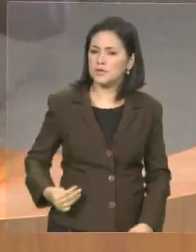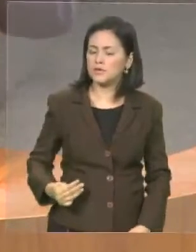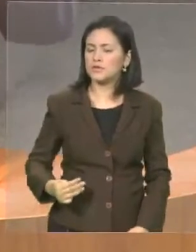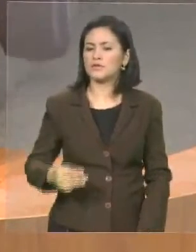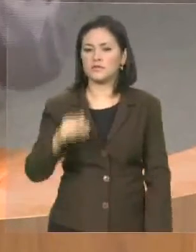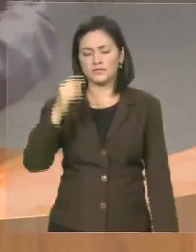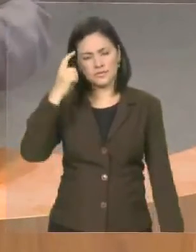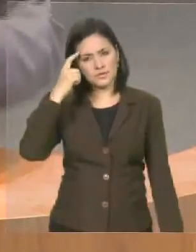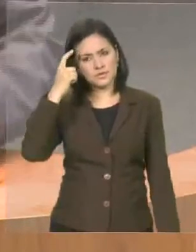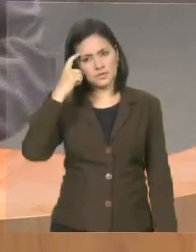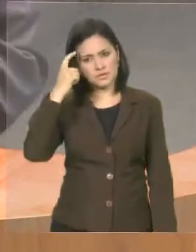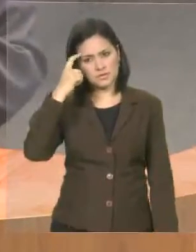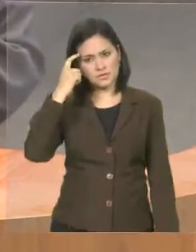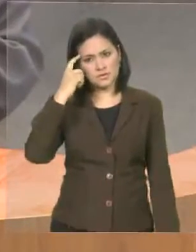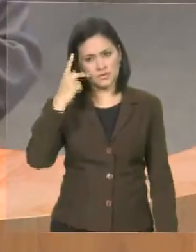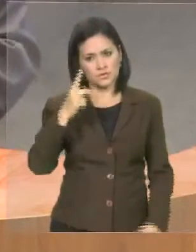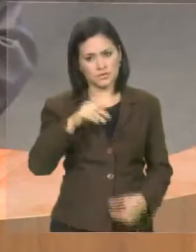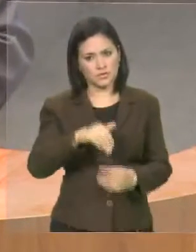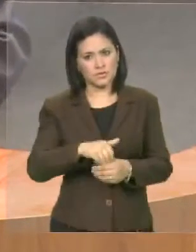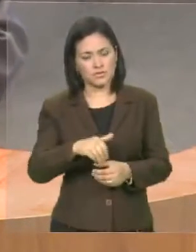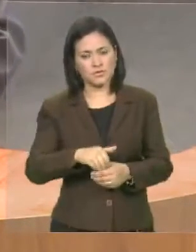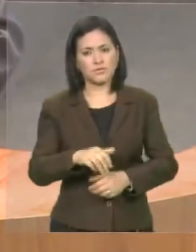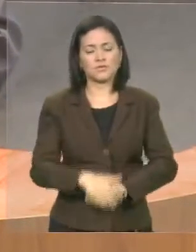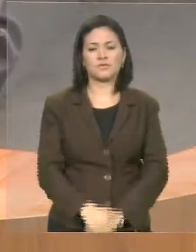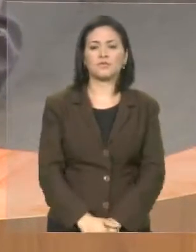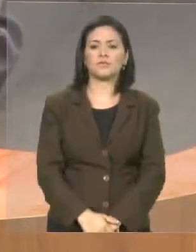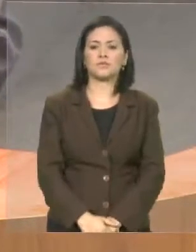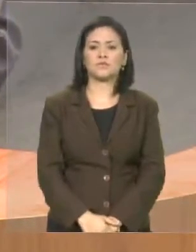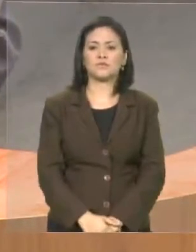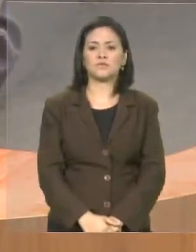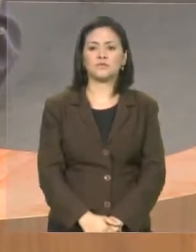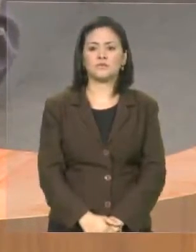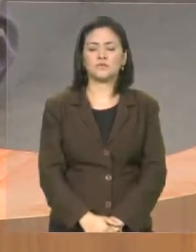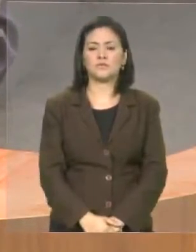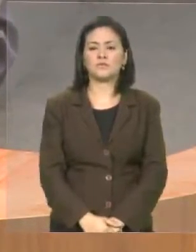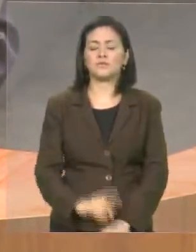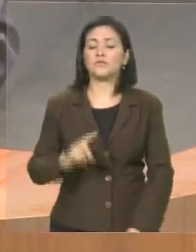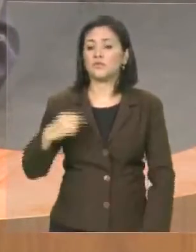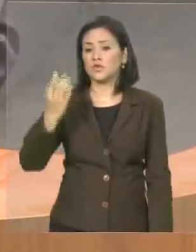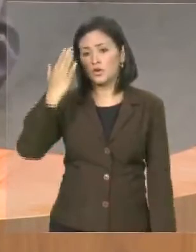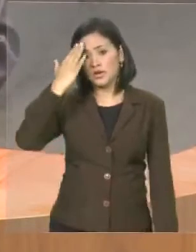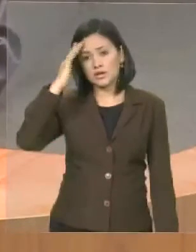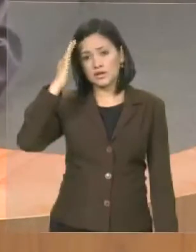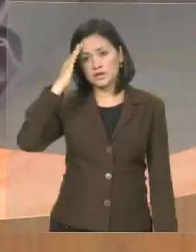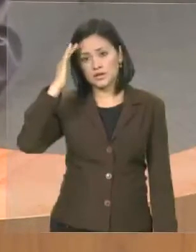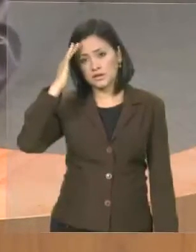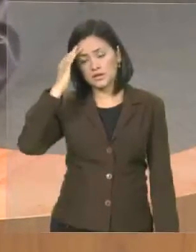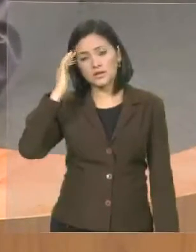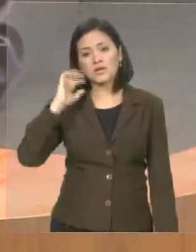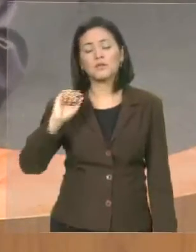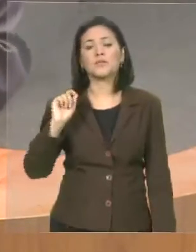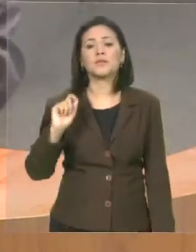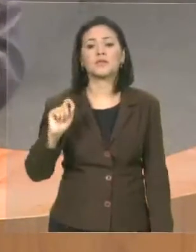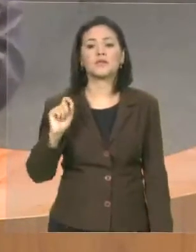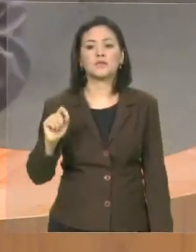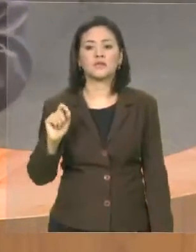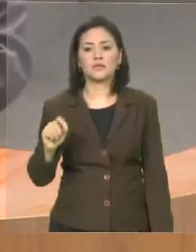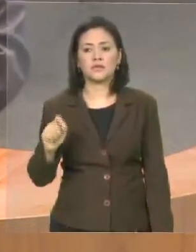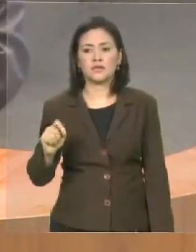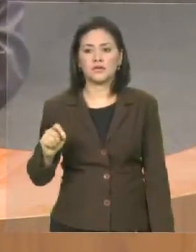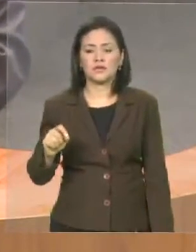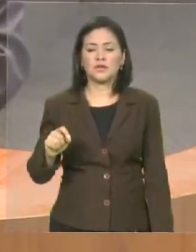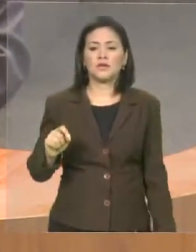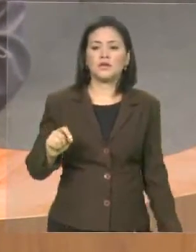vamos verificar, mas para finalizar, senhor presidente, nós entendemos que essa decisão ainda, que não ainda